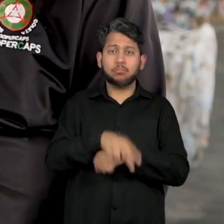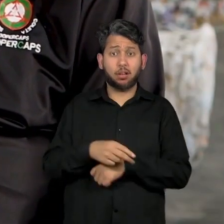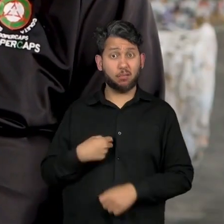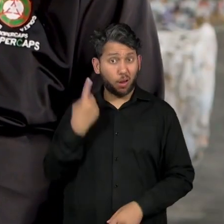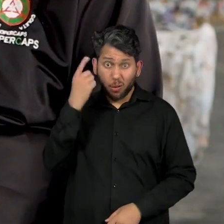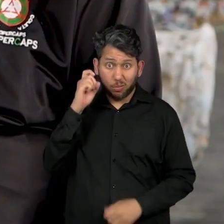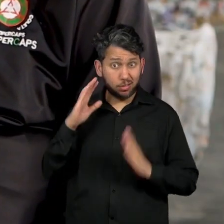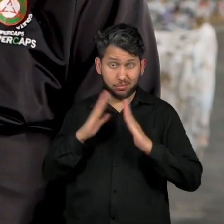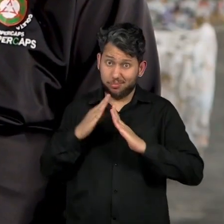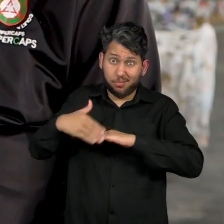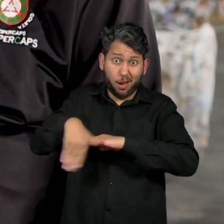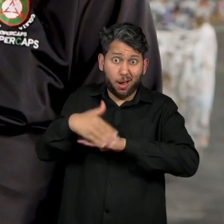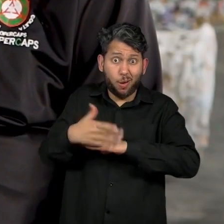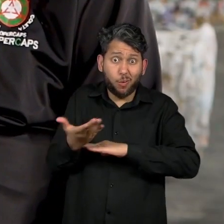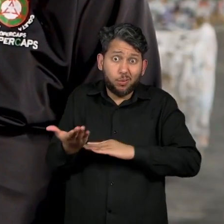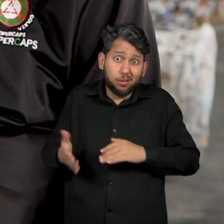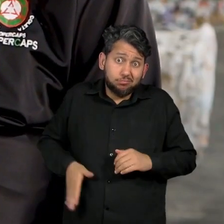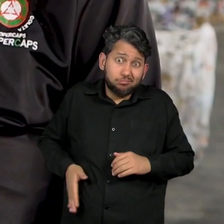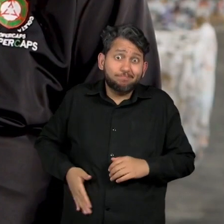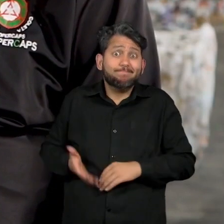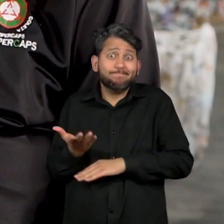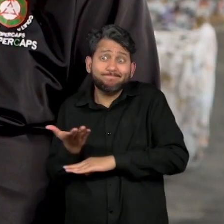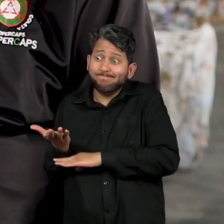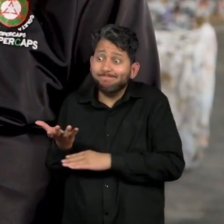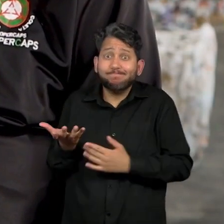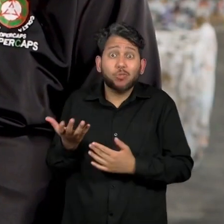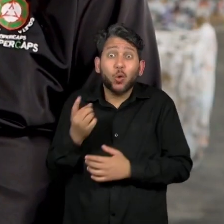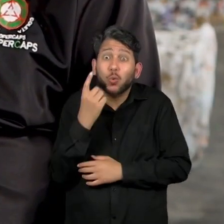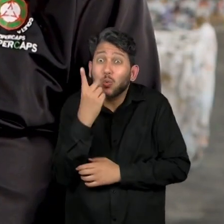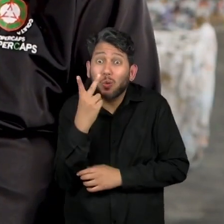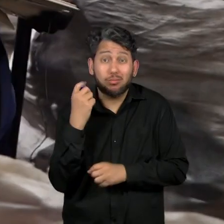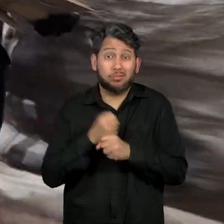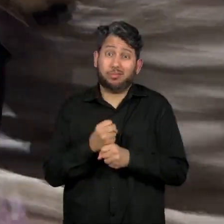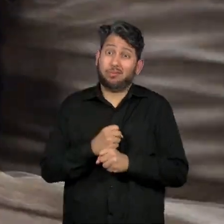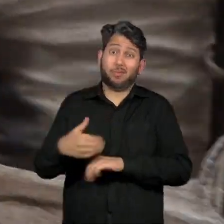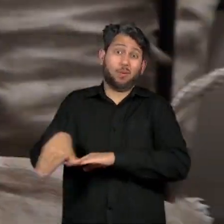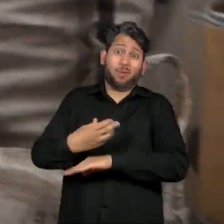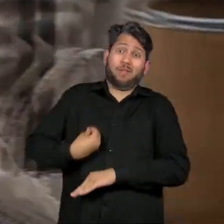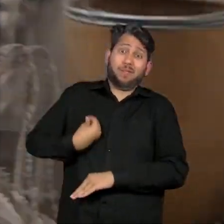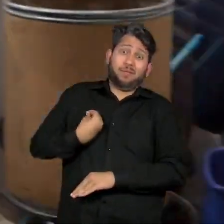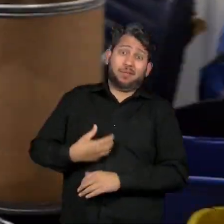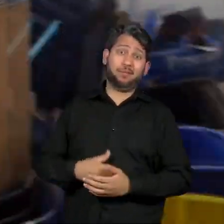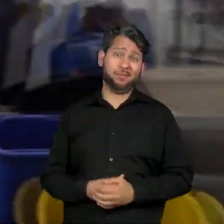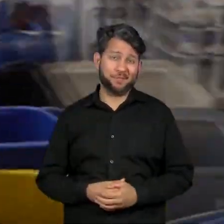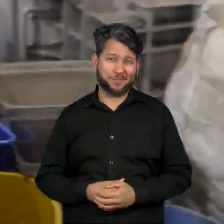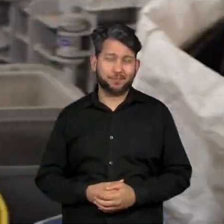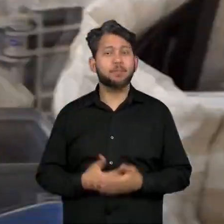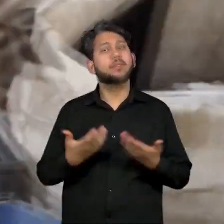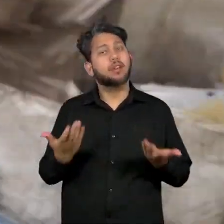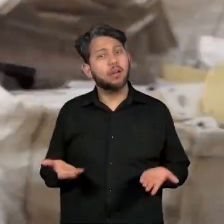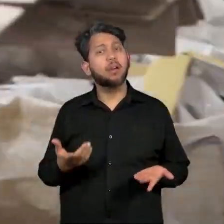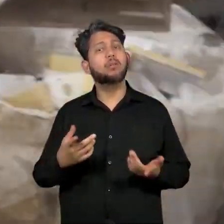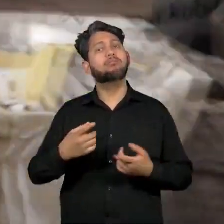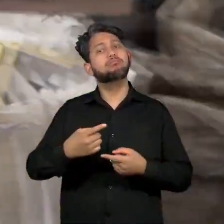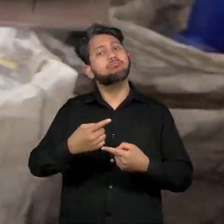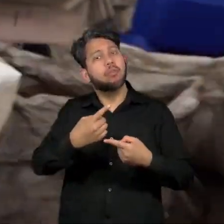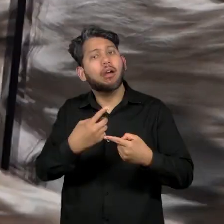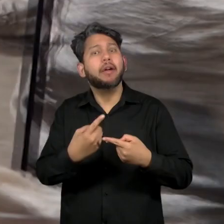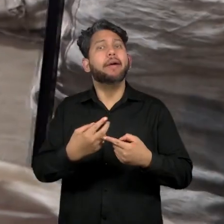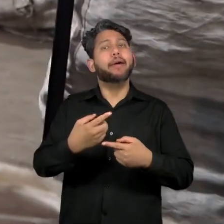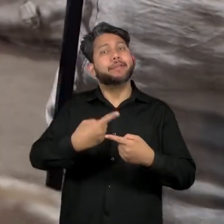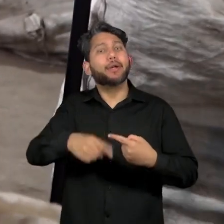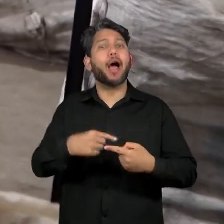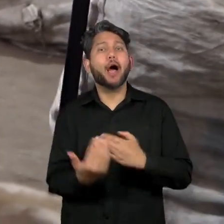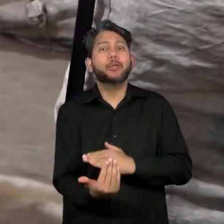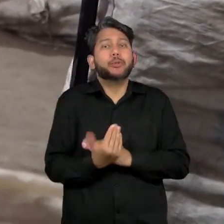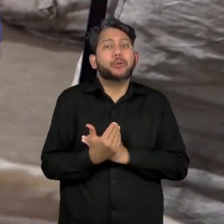rua. Durante 12 anos da minha vida, eu vivi na rua. A reciclagem foi minha salvação. Eu fui reciclada. Foi